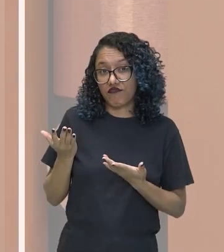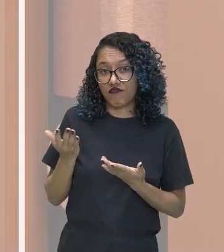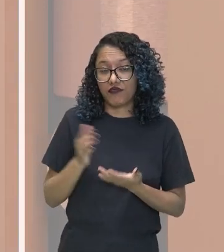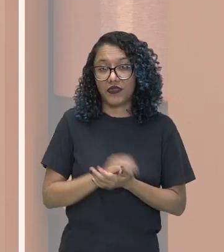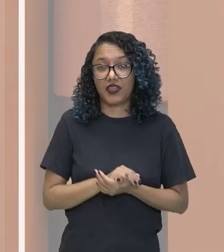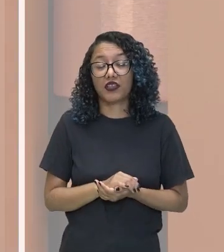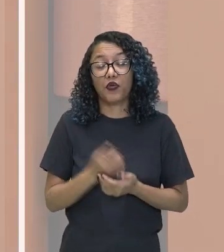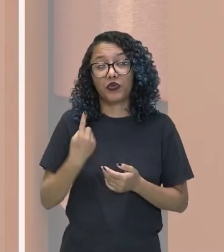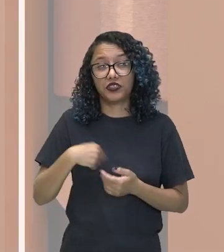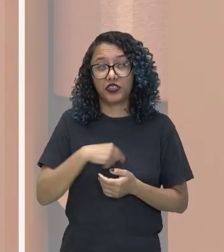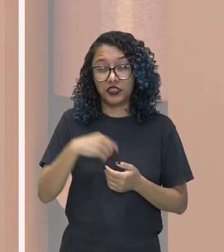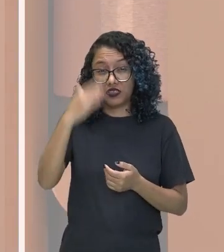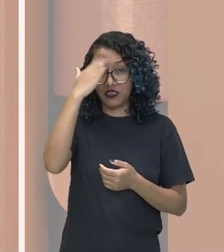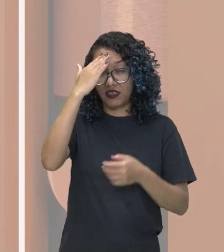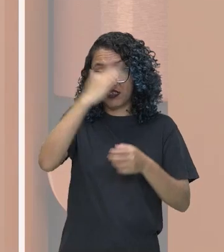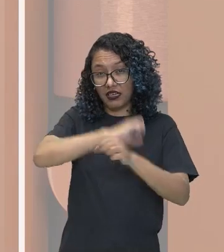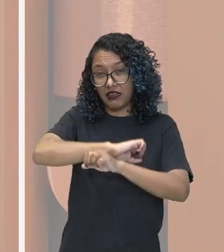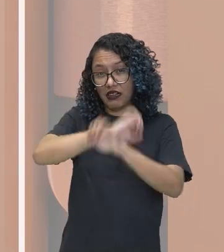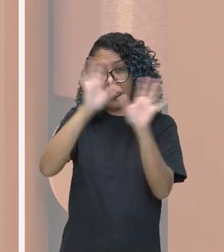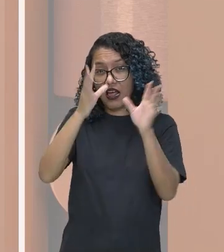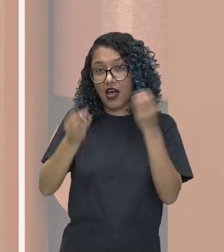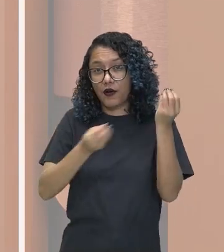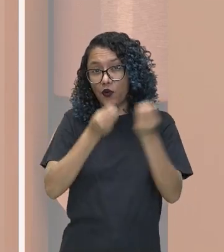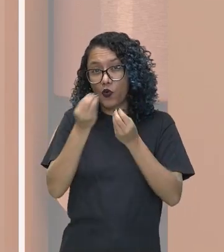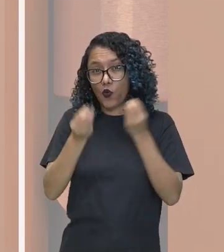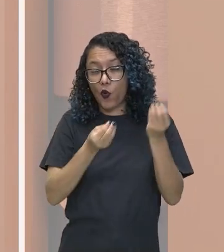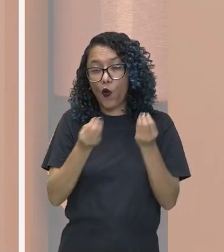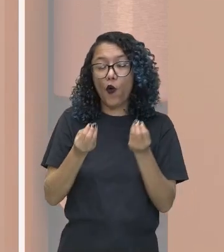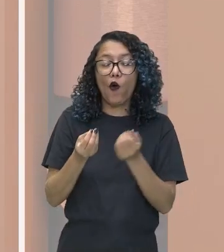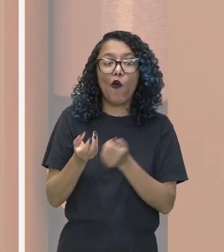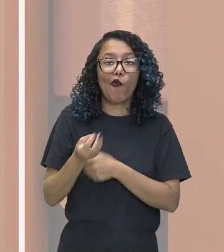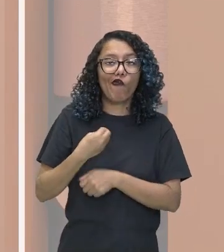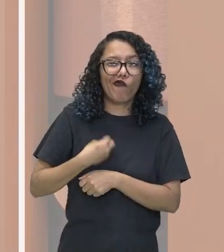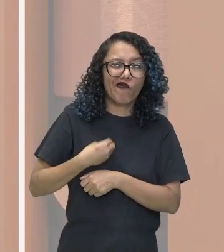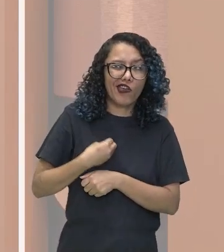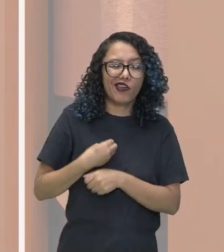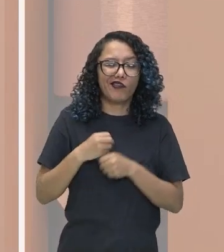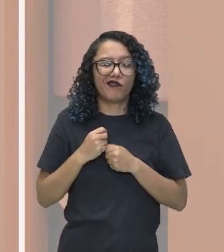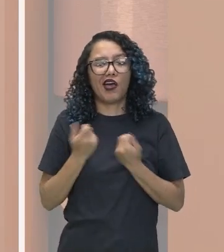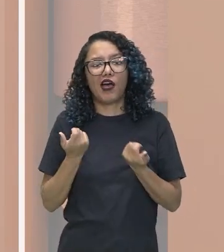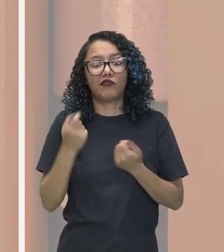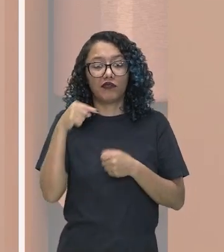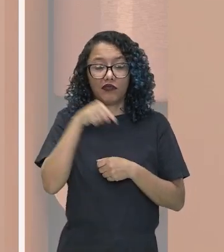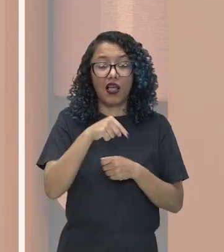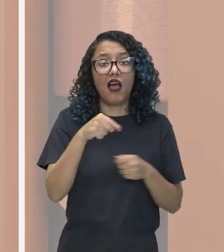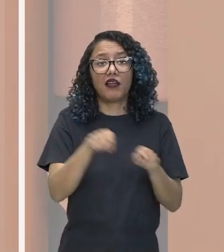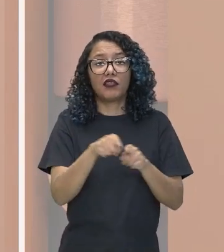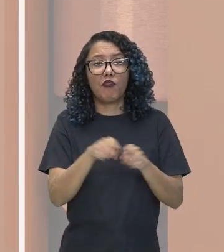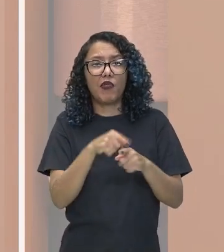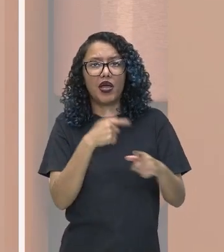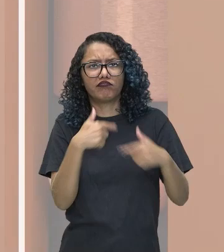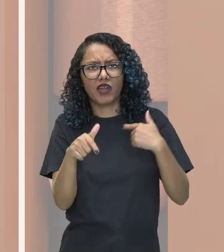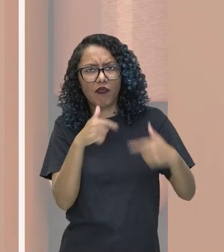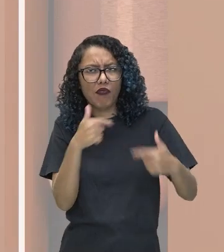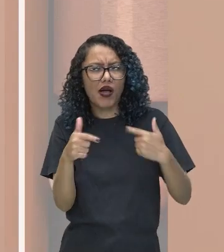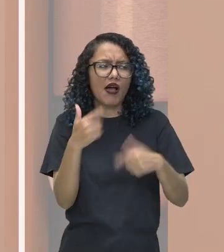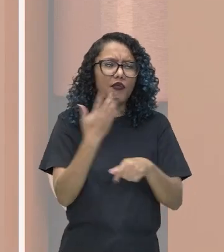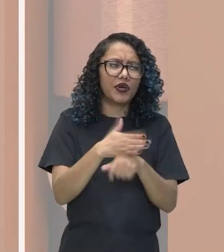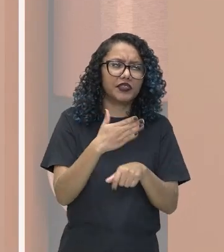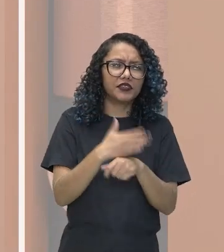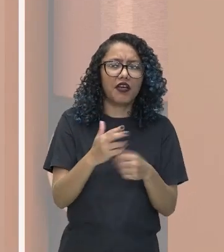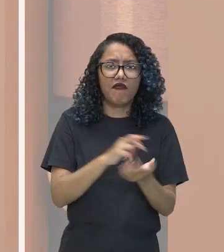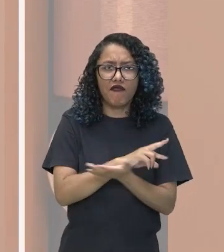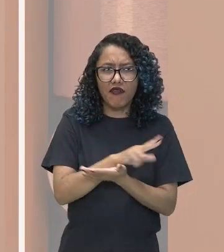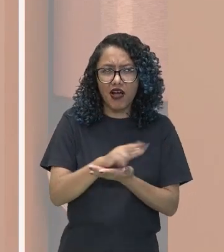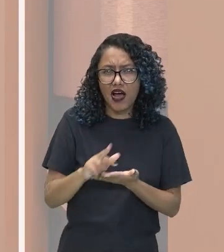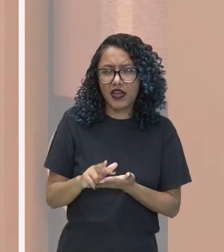compreender melhor como é que ocorre essa ocupação, como é que são as atividades desenvolvidas dentro desse país, a gente já verificou que ele tem